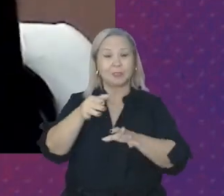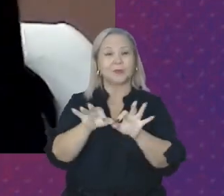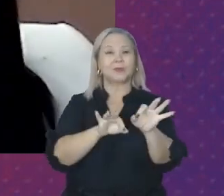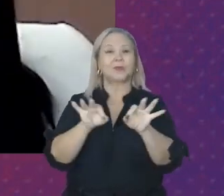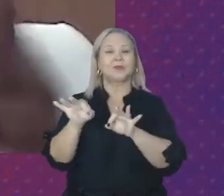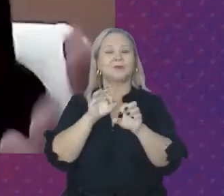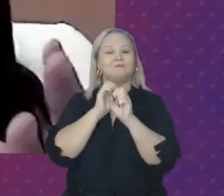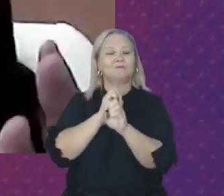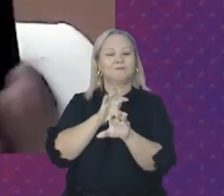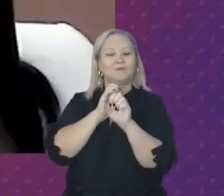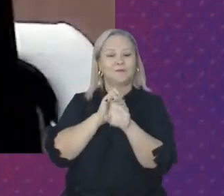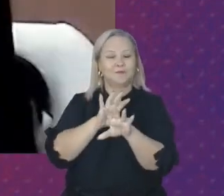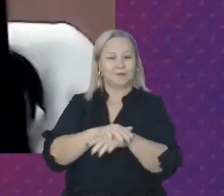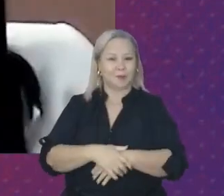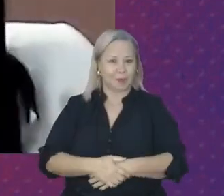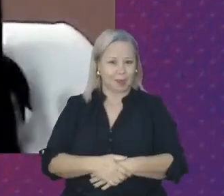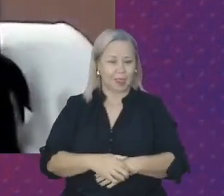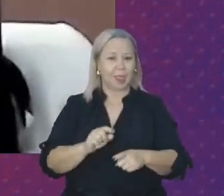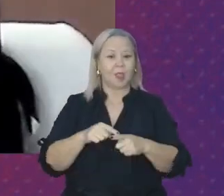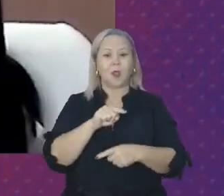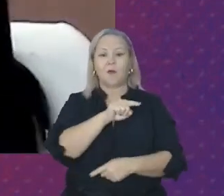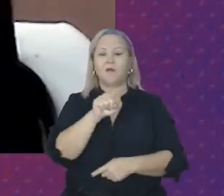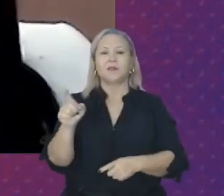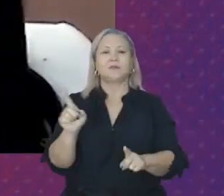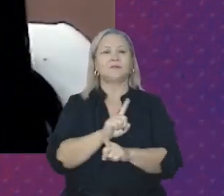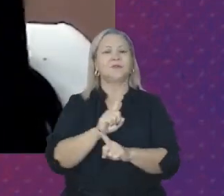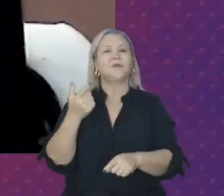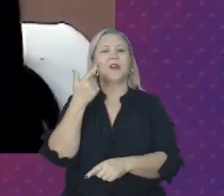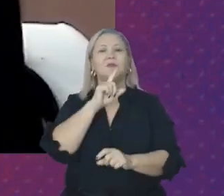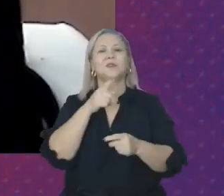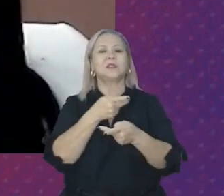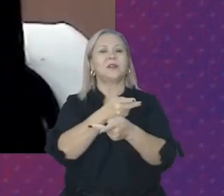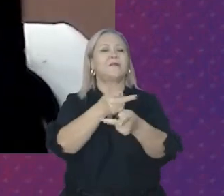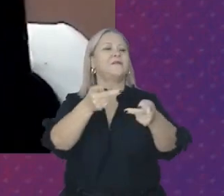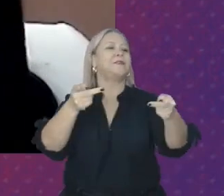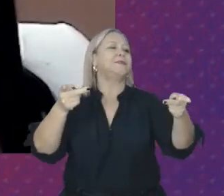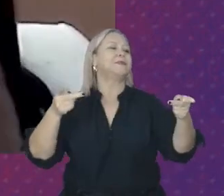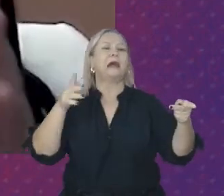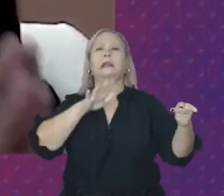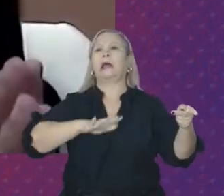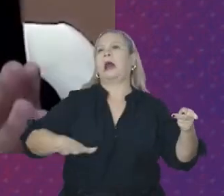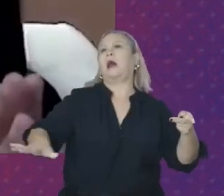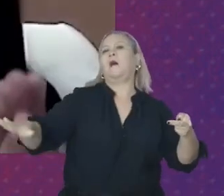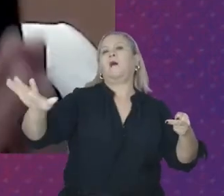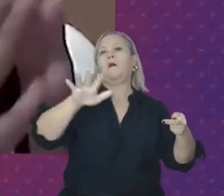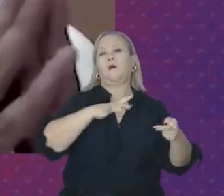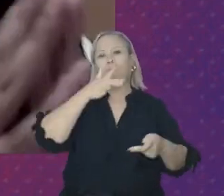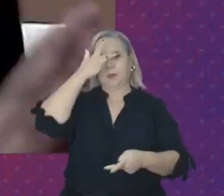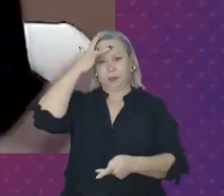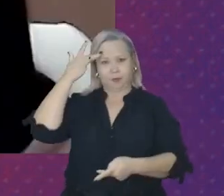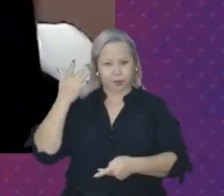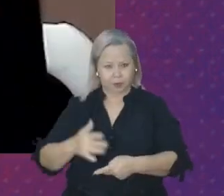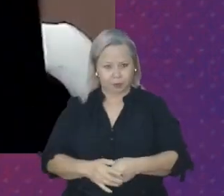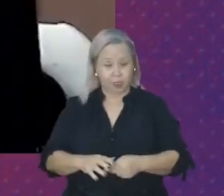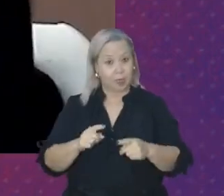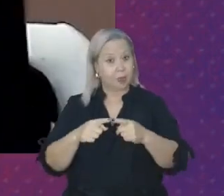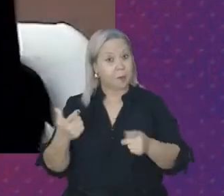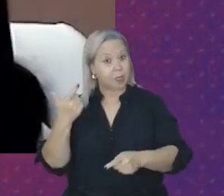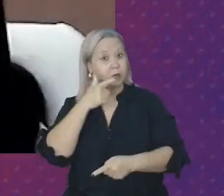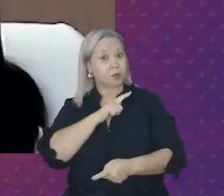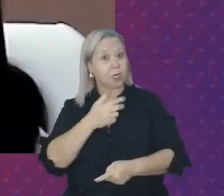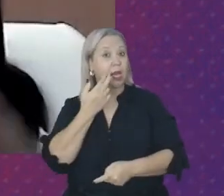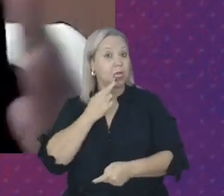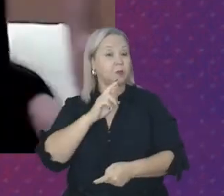de reputação. Afinal, você não vai conseguir visitar 30 casas num dia, mas você consegue responder